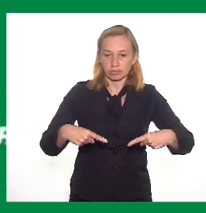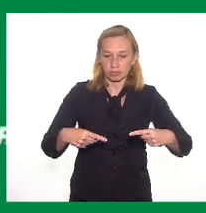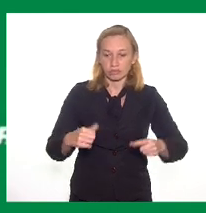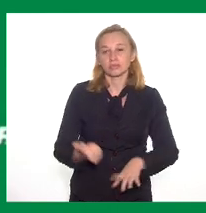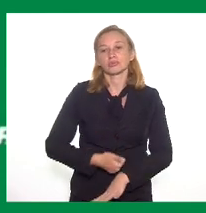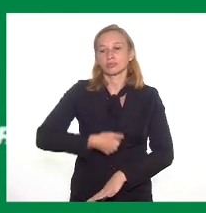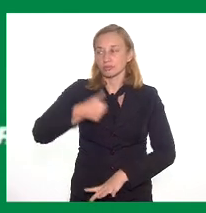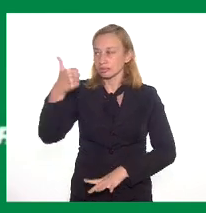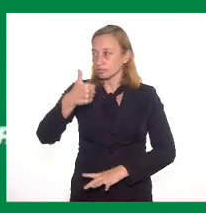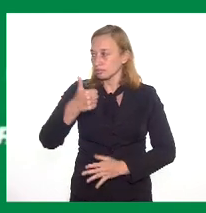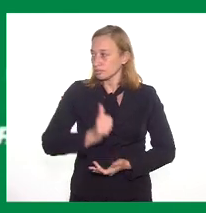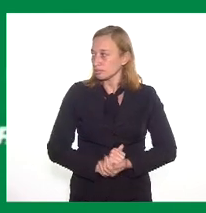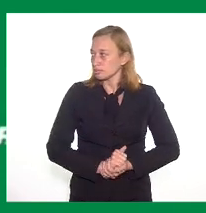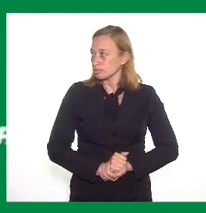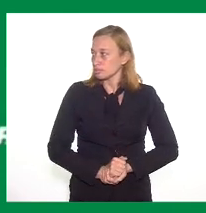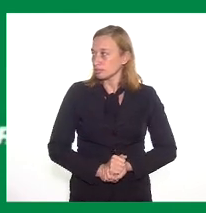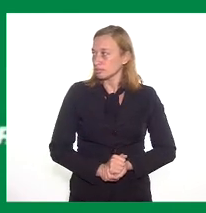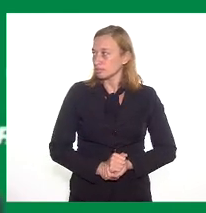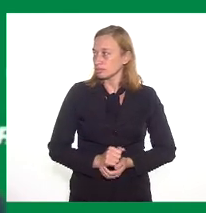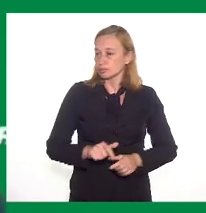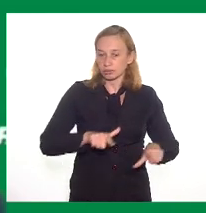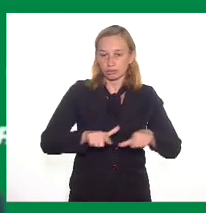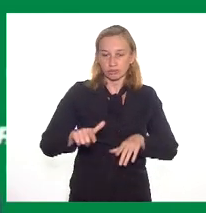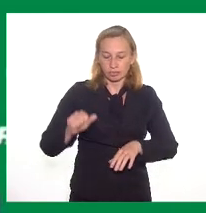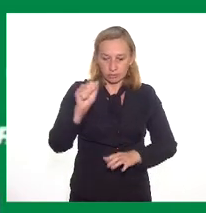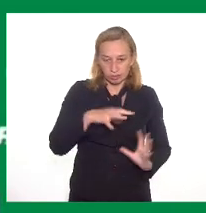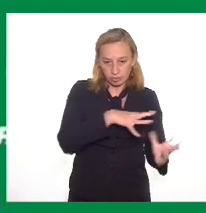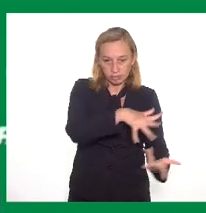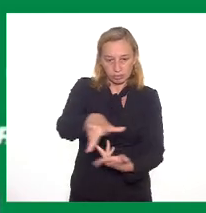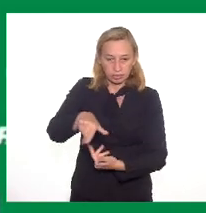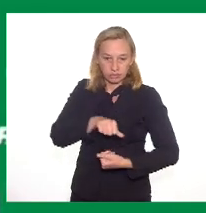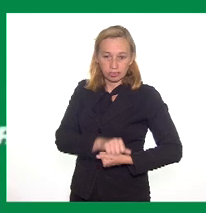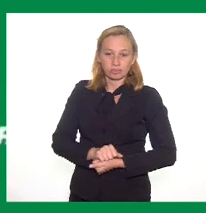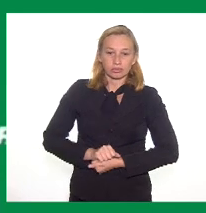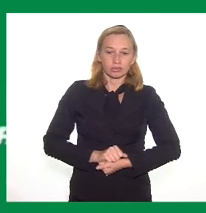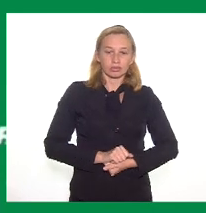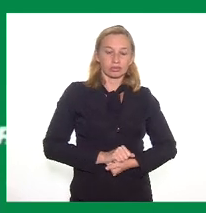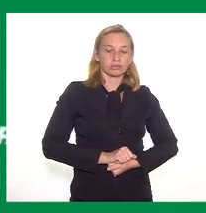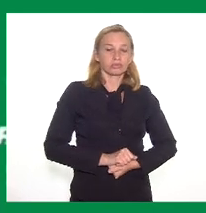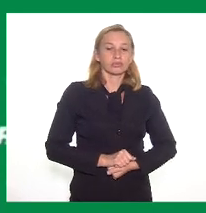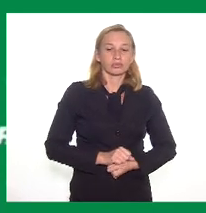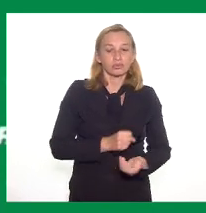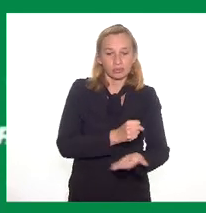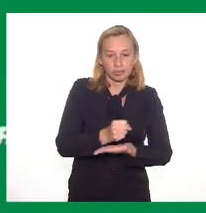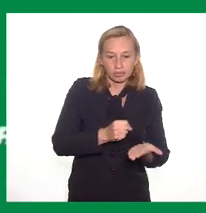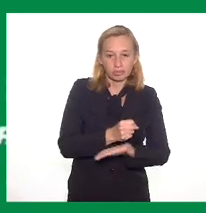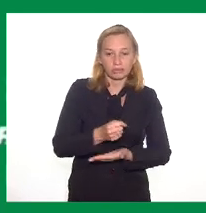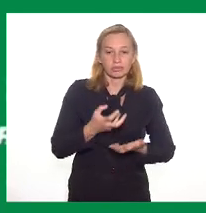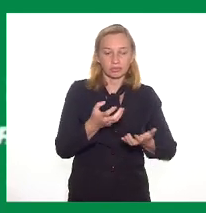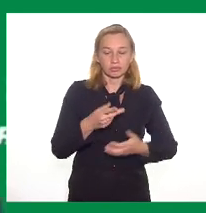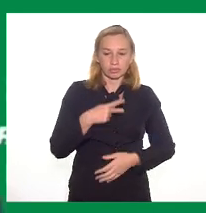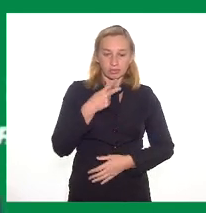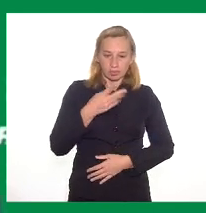melhor nesse mercado global. E